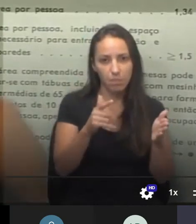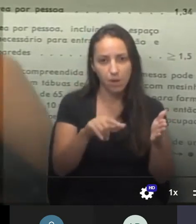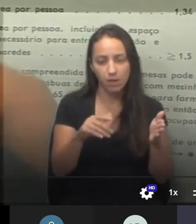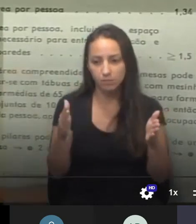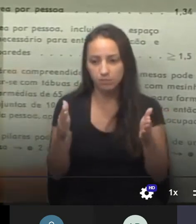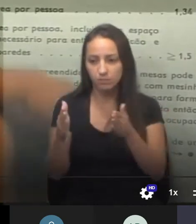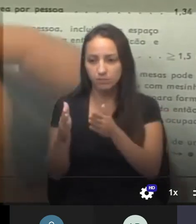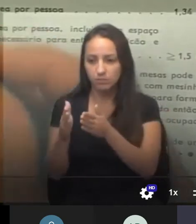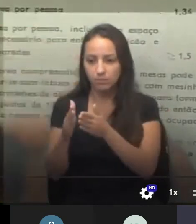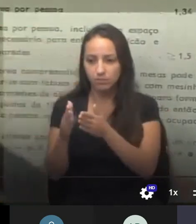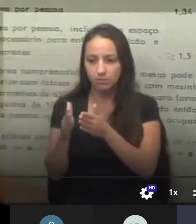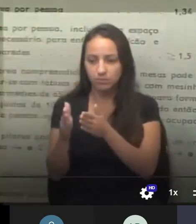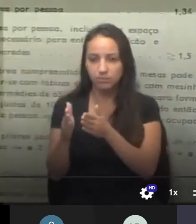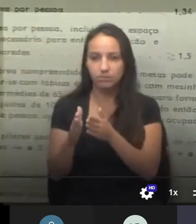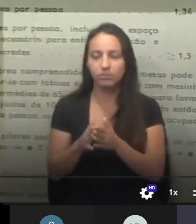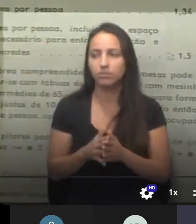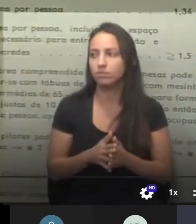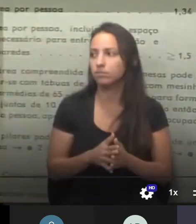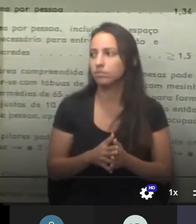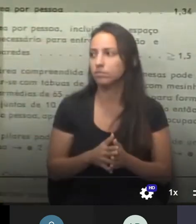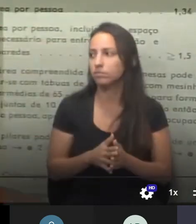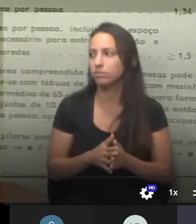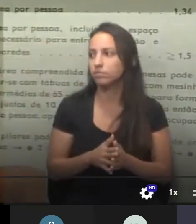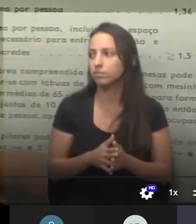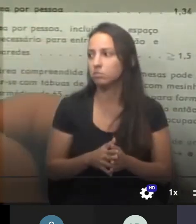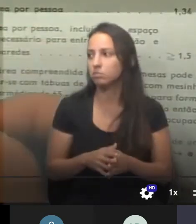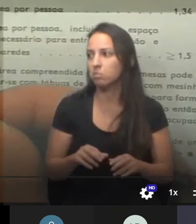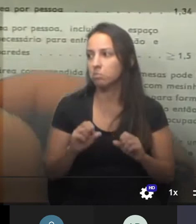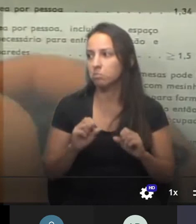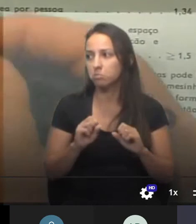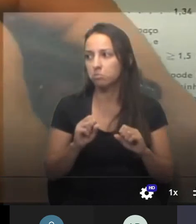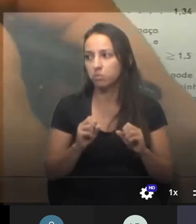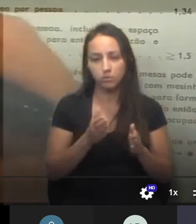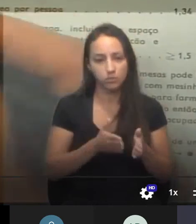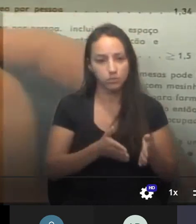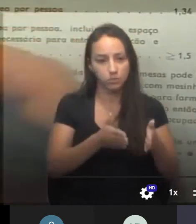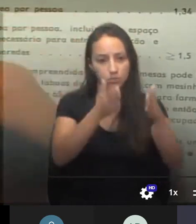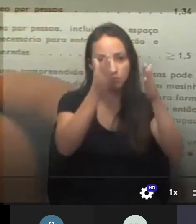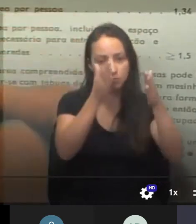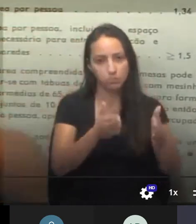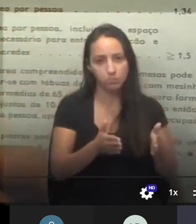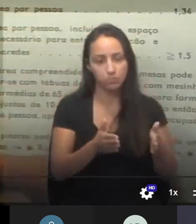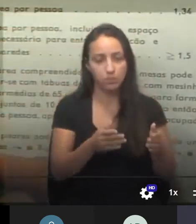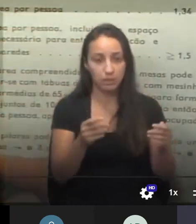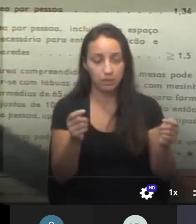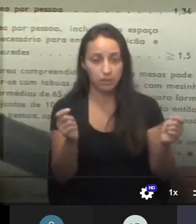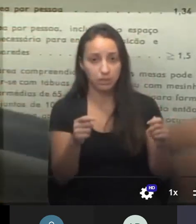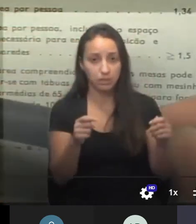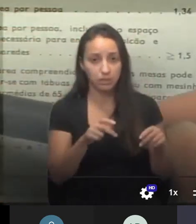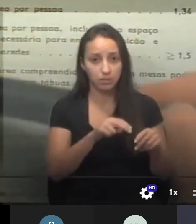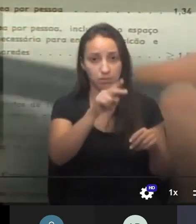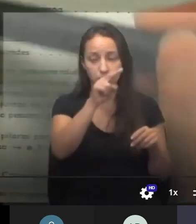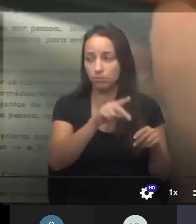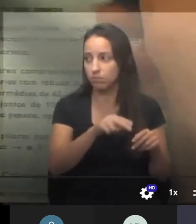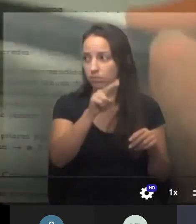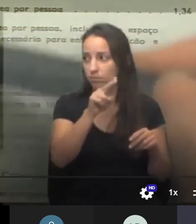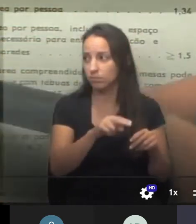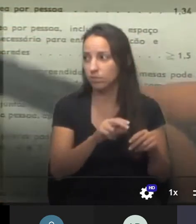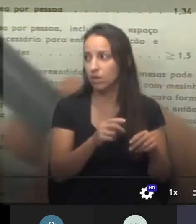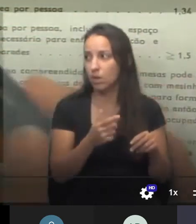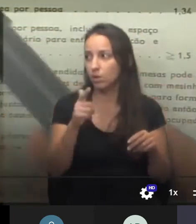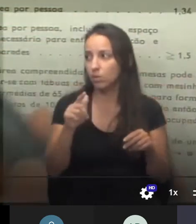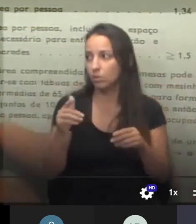precisa a cada corredor ter o espaço. Não, ele pode ter um espaço aqui que serve a essas 2 mesas, depois outro